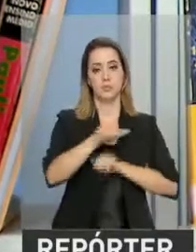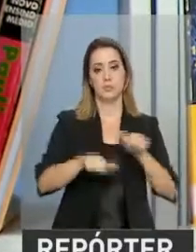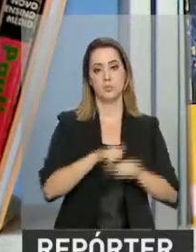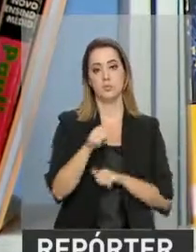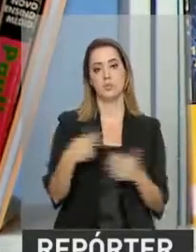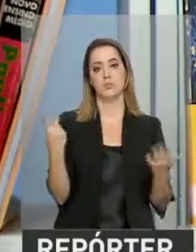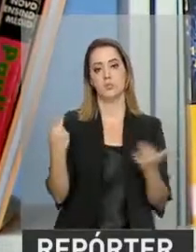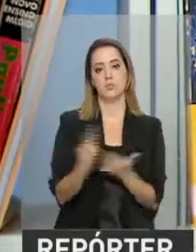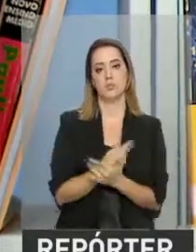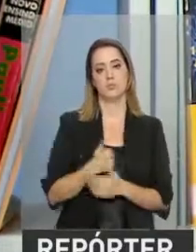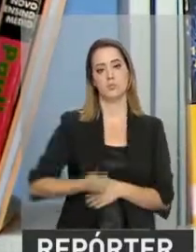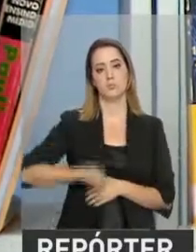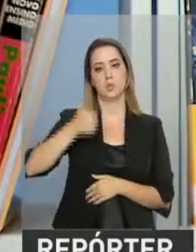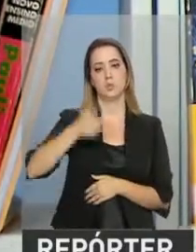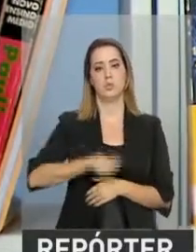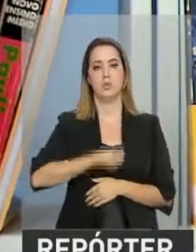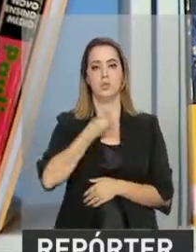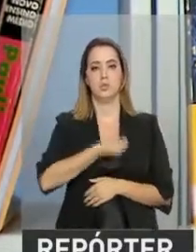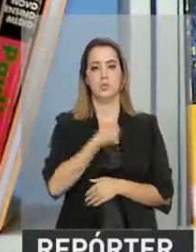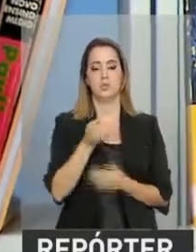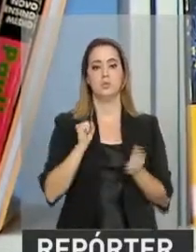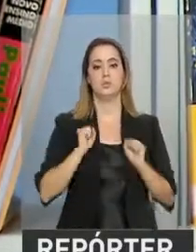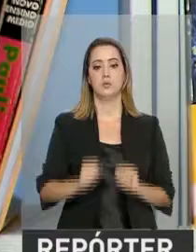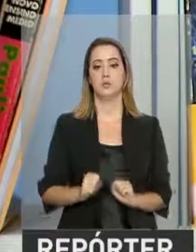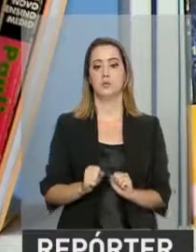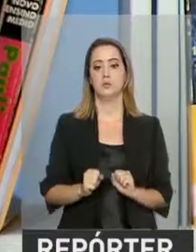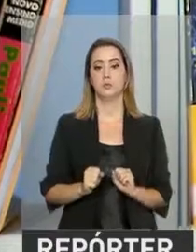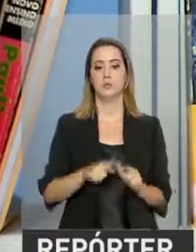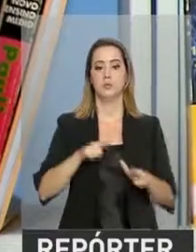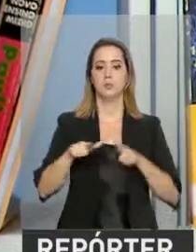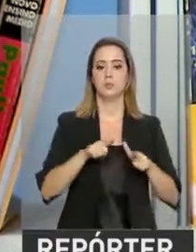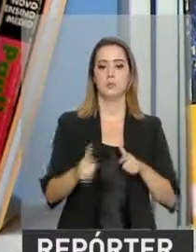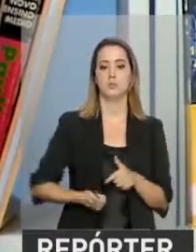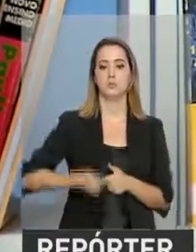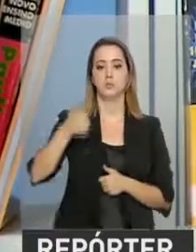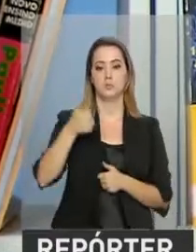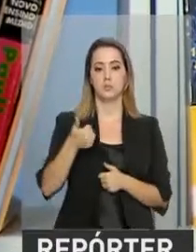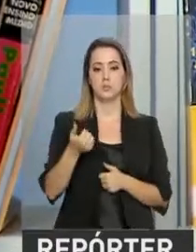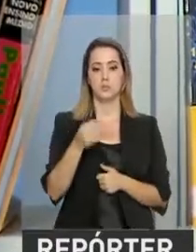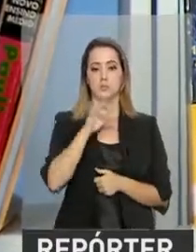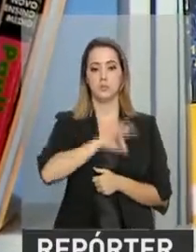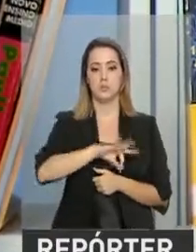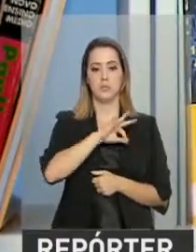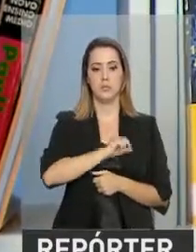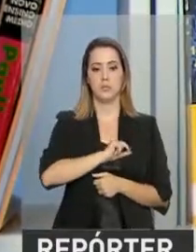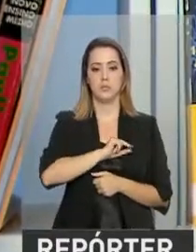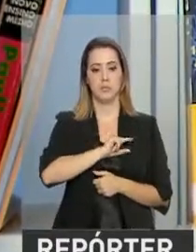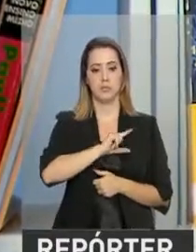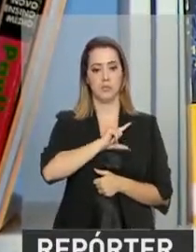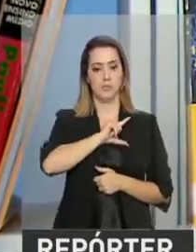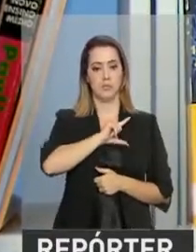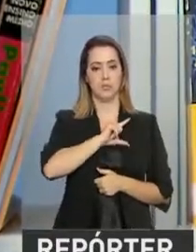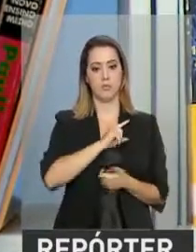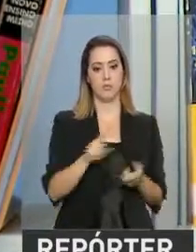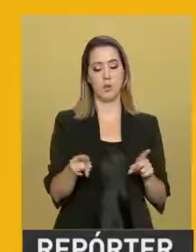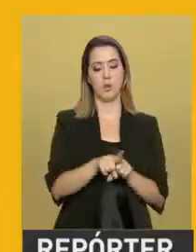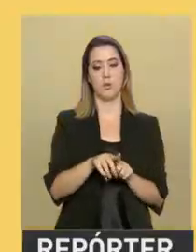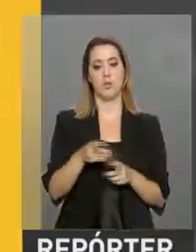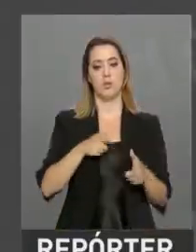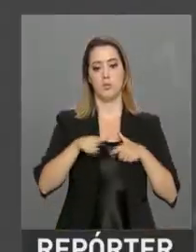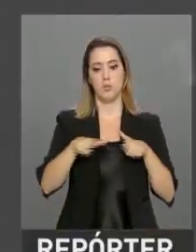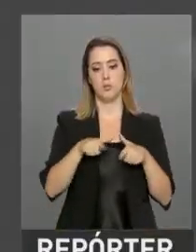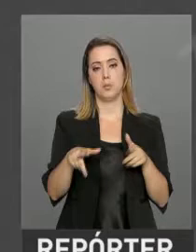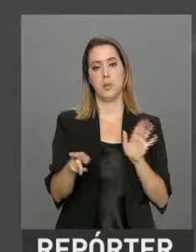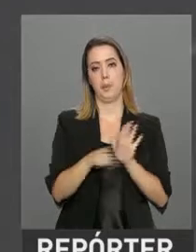melhor na vida né conseguir um emprego melhor ganhar mais dinheiro e t1 ocupação